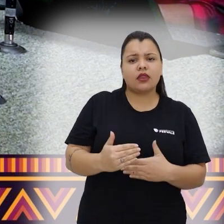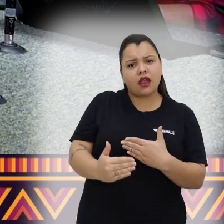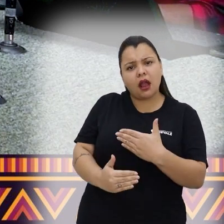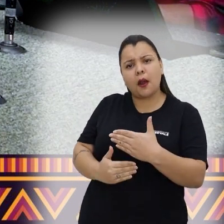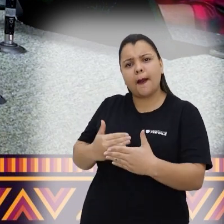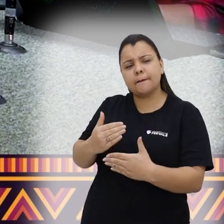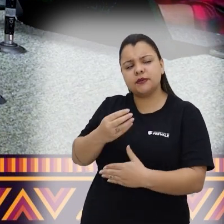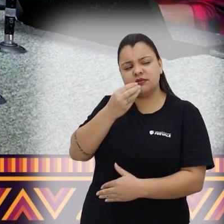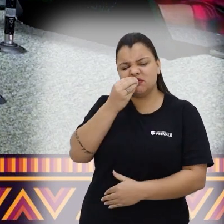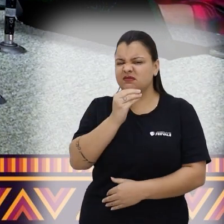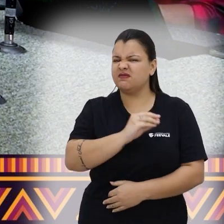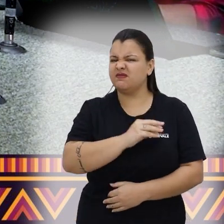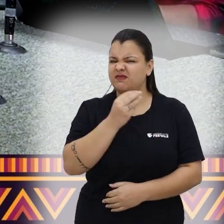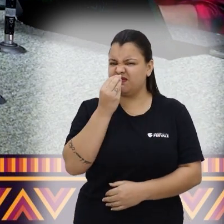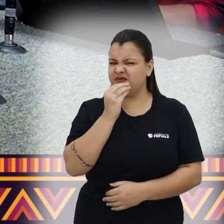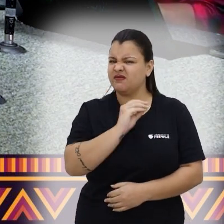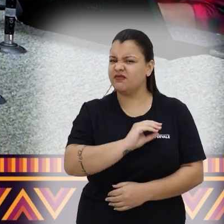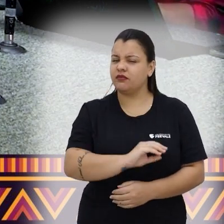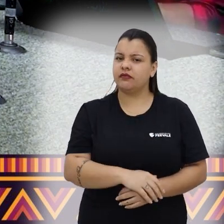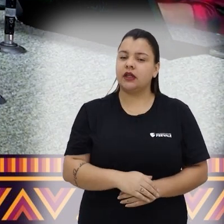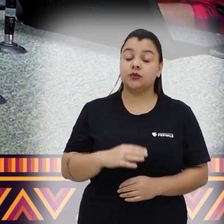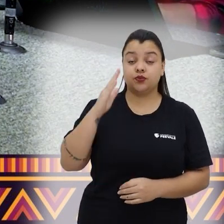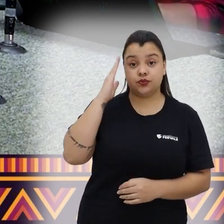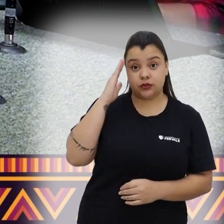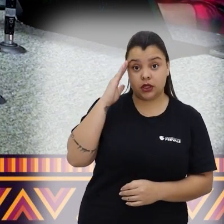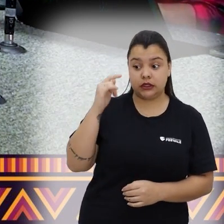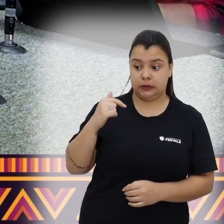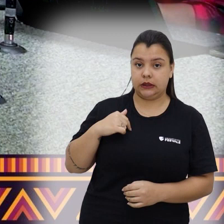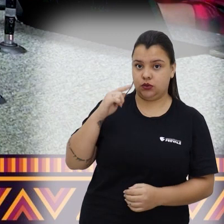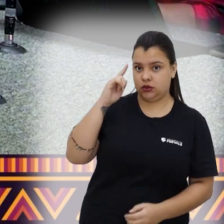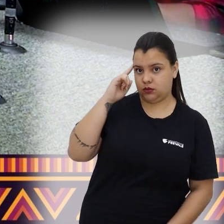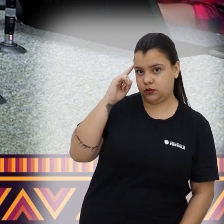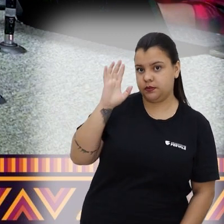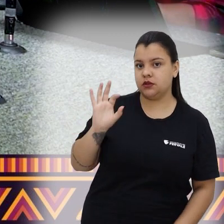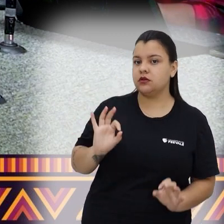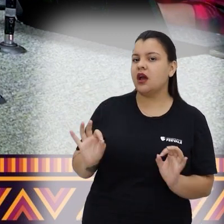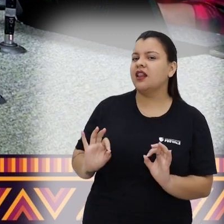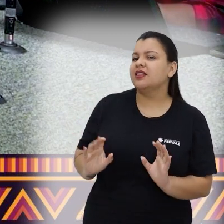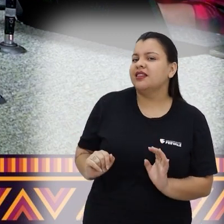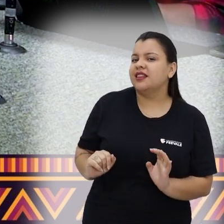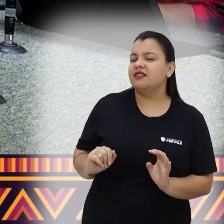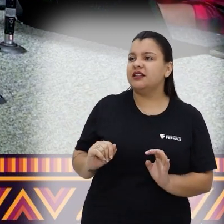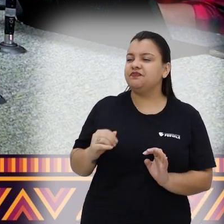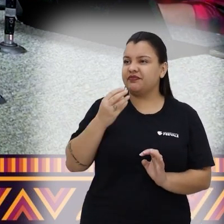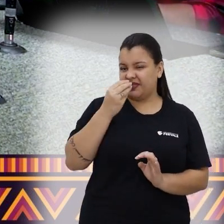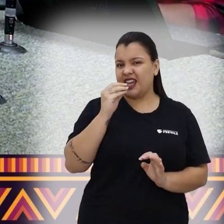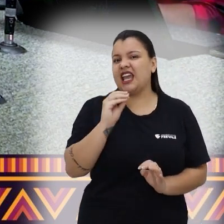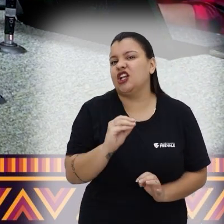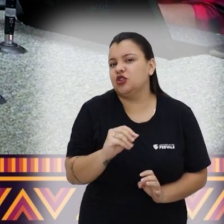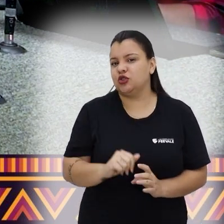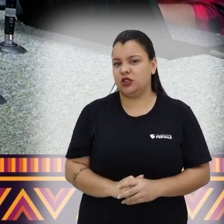tempo ignorando isso. Mas sabe, Edmilson, o que eu penso em relação, não é questão de ignorar, é que existe